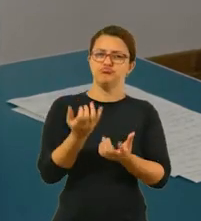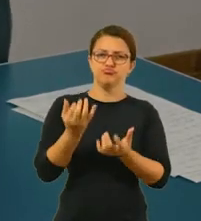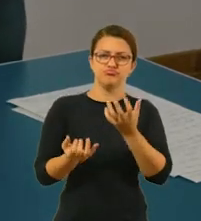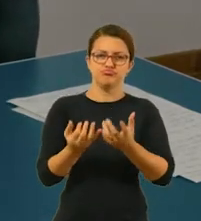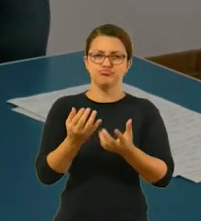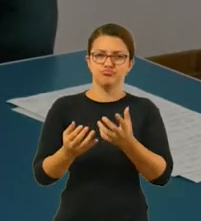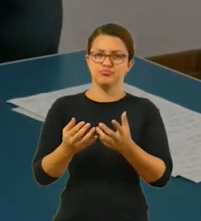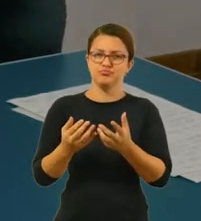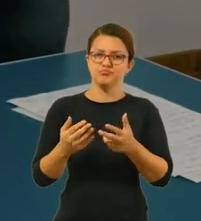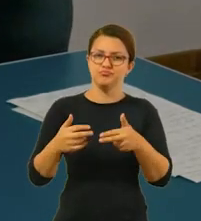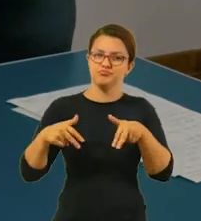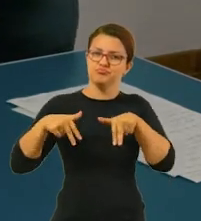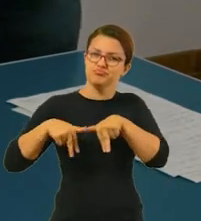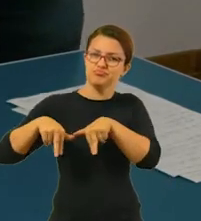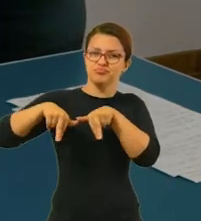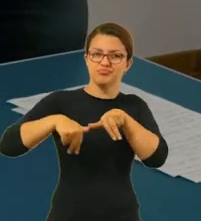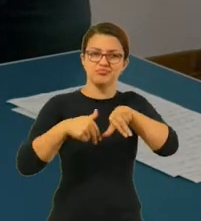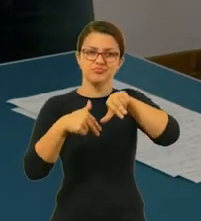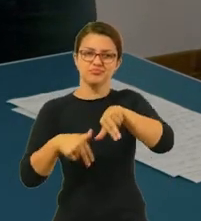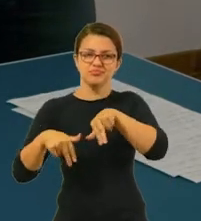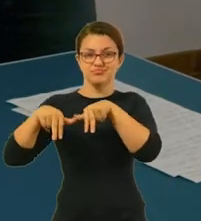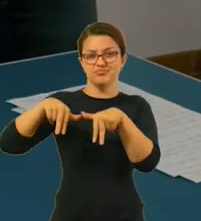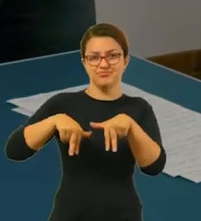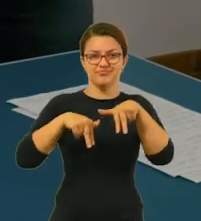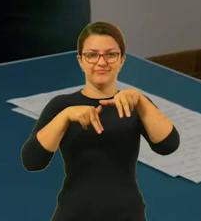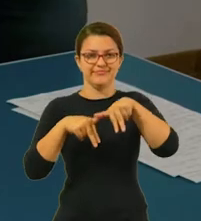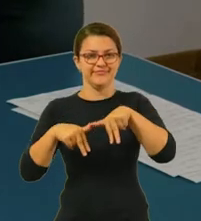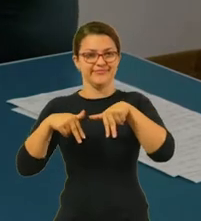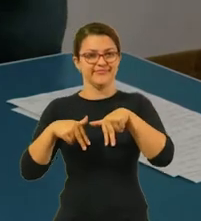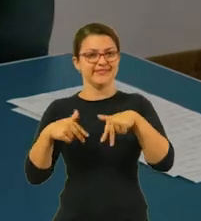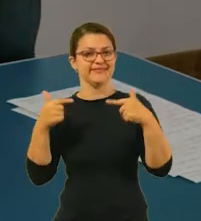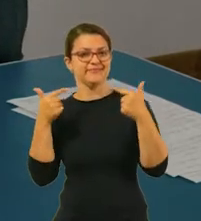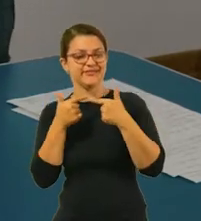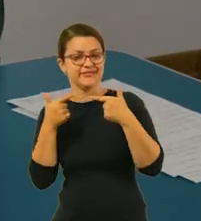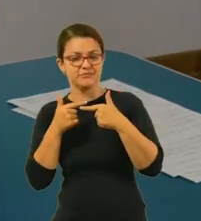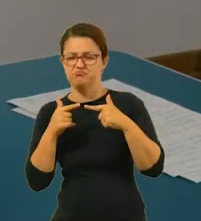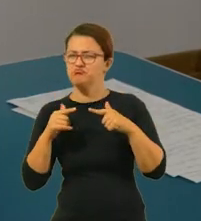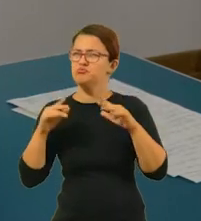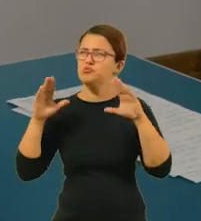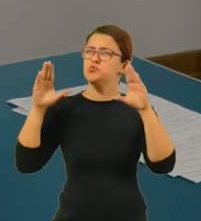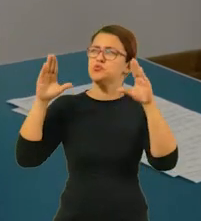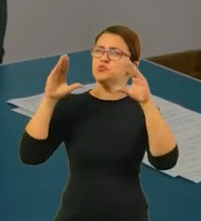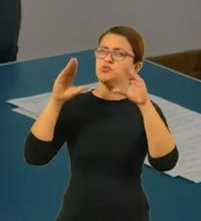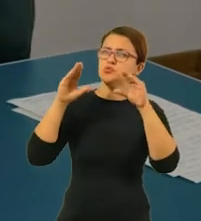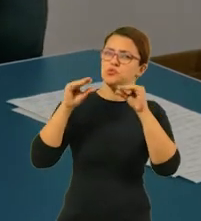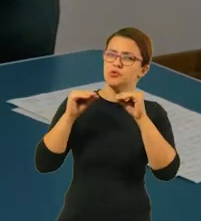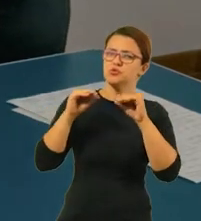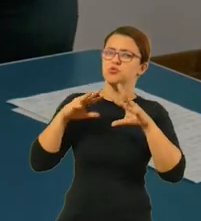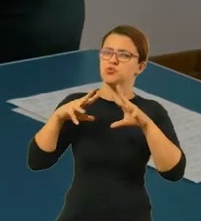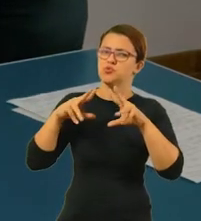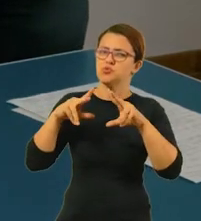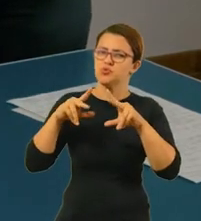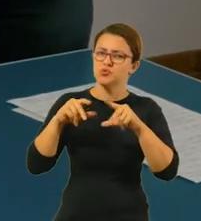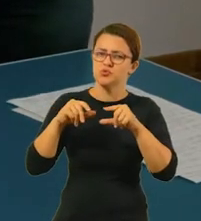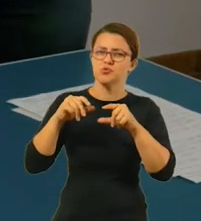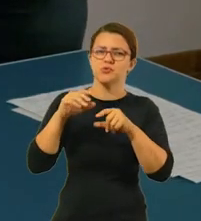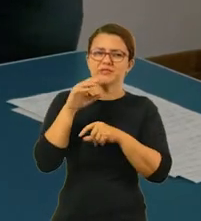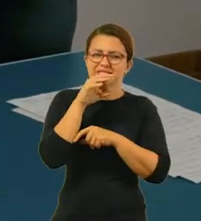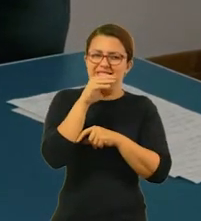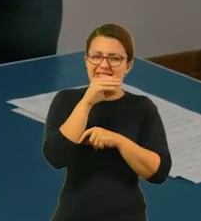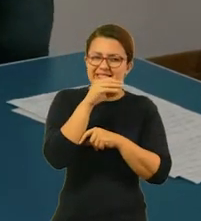alegria. Os casais se divertem e fazem até simpatia. Nessa noite tem de tudo, tem quentão, milho e